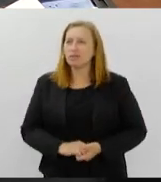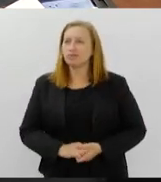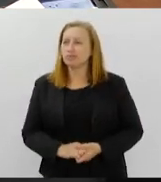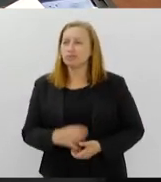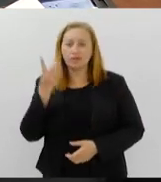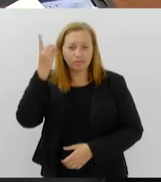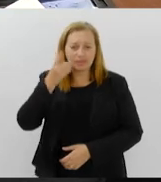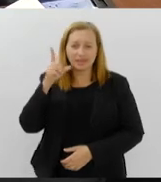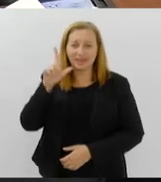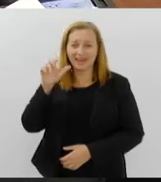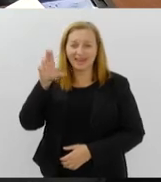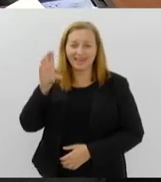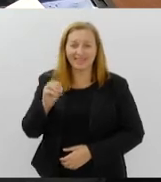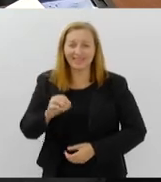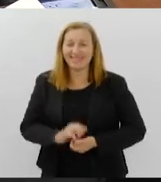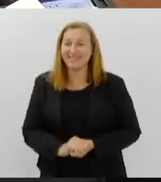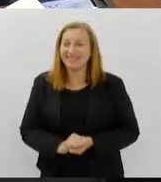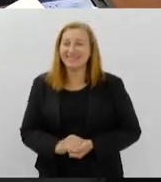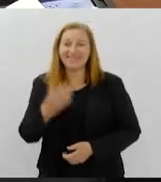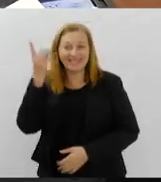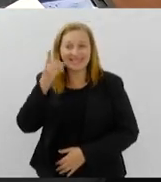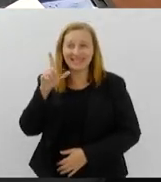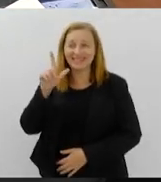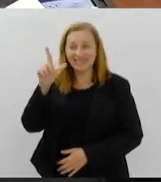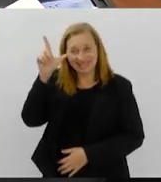Vieira. Deputada Lucinha.